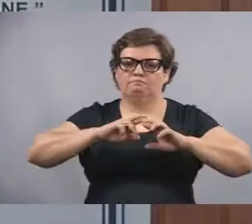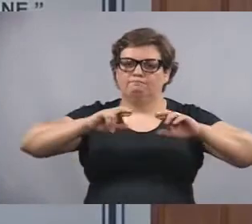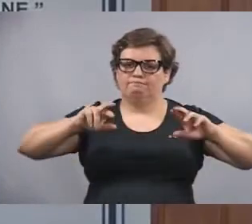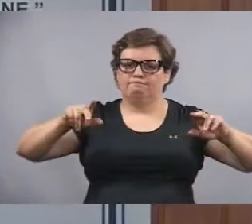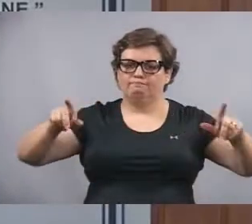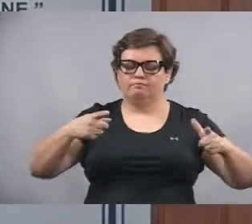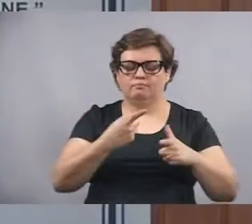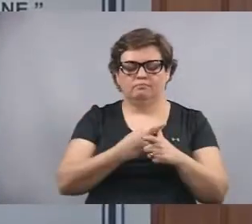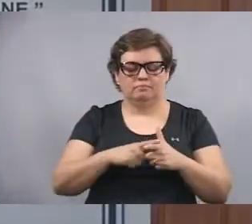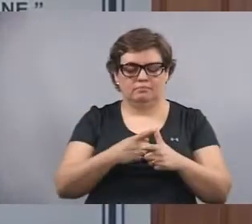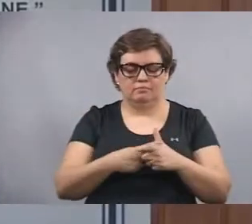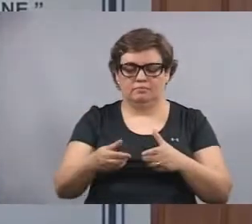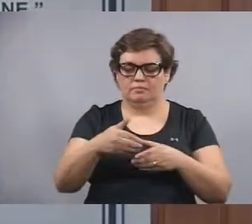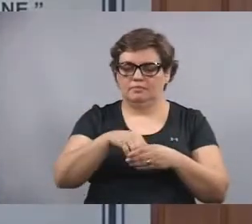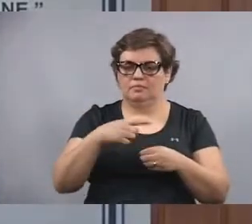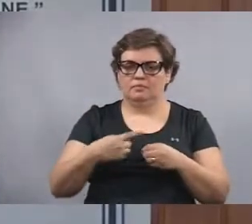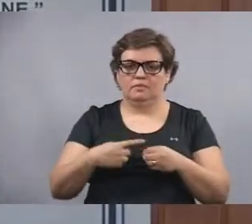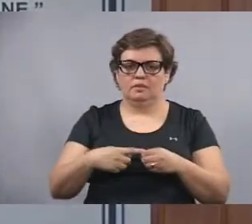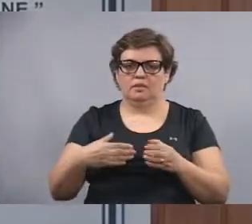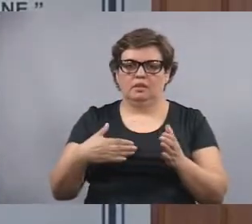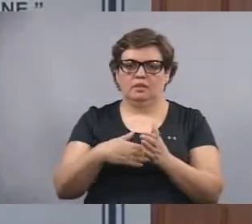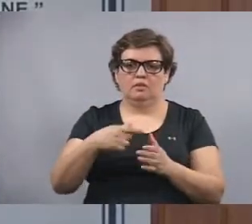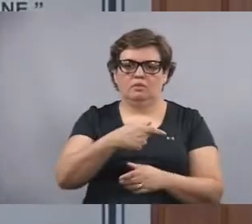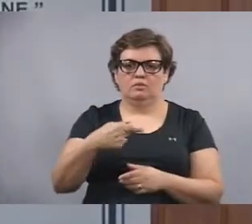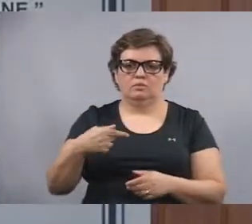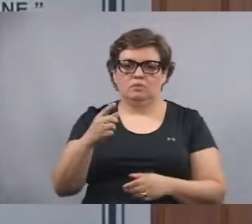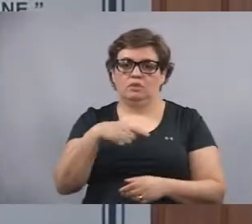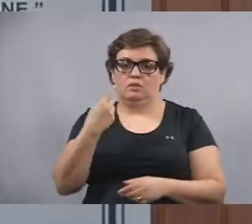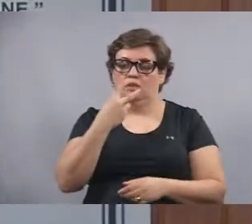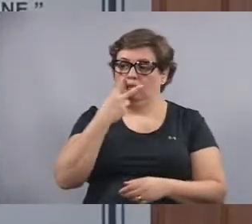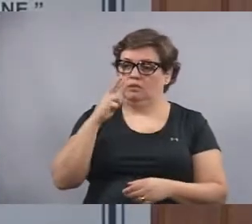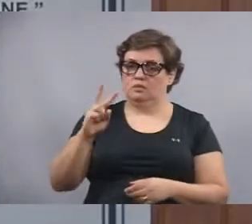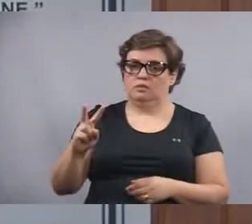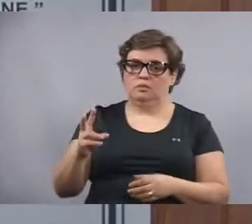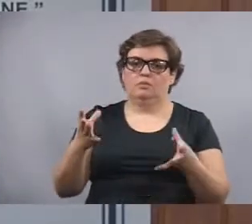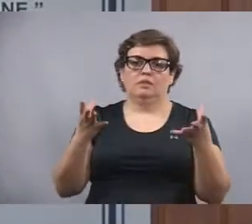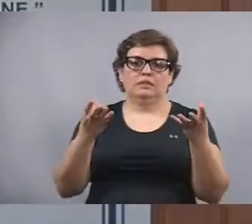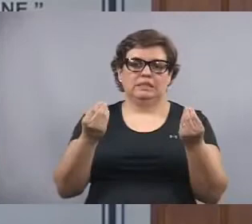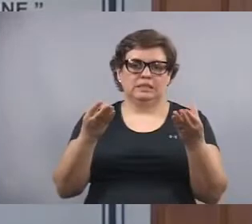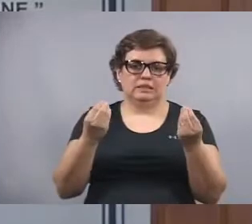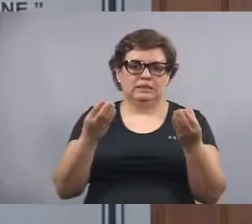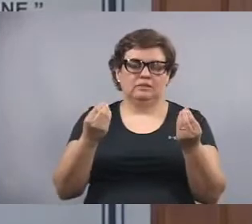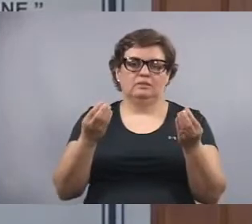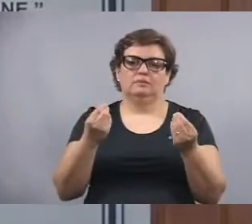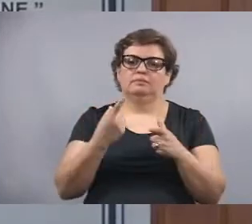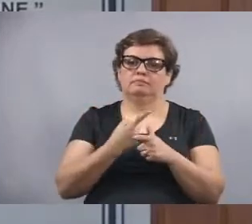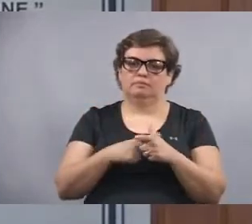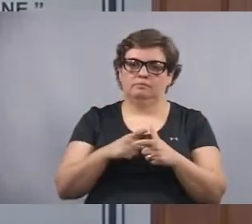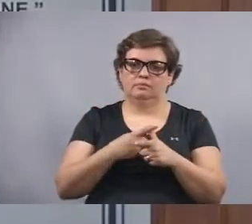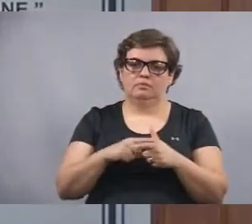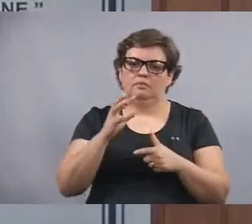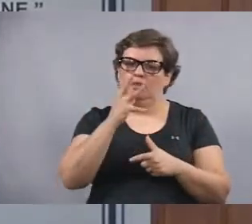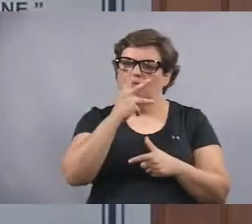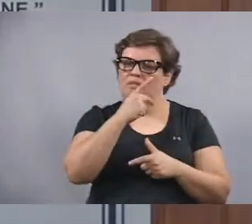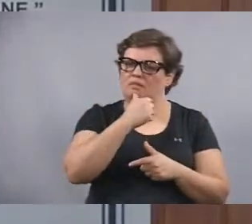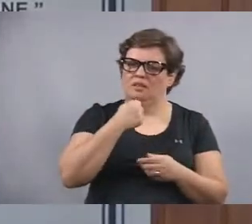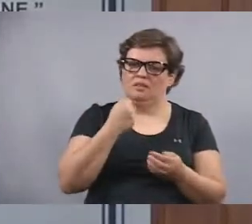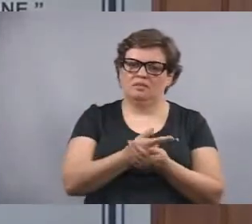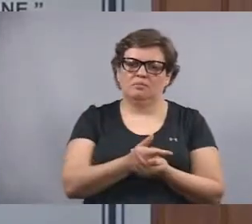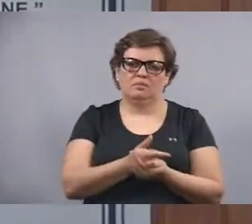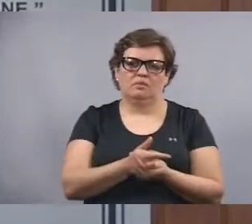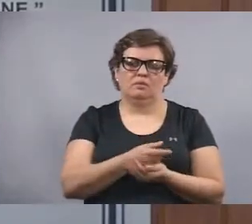diversos problemas na cidade. Na última semana nós presenciamos uma série de problemas, atraso de